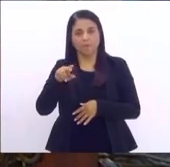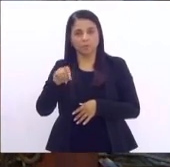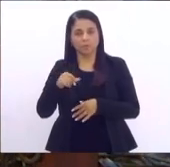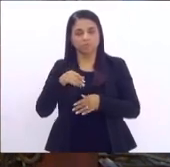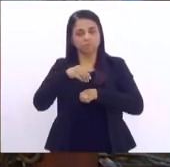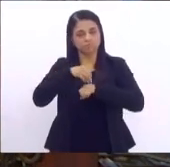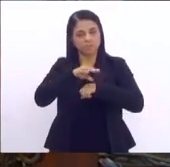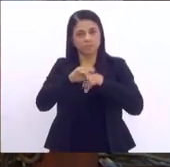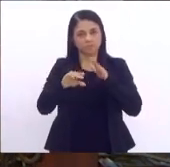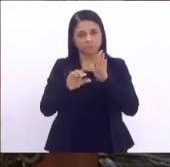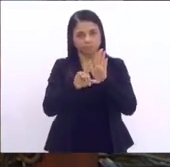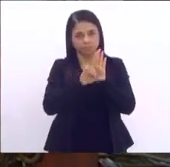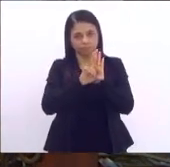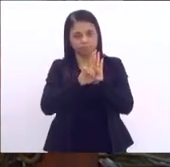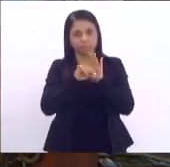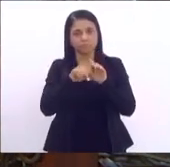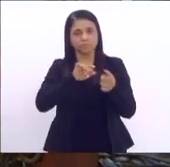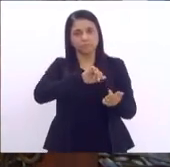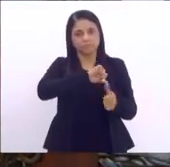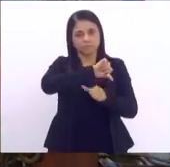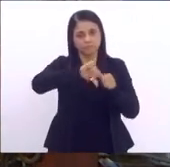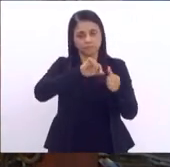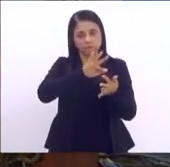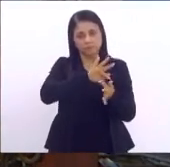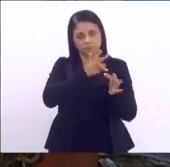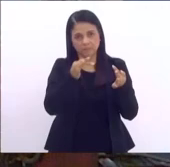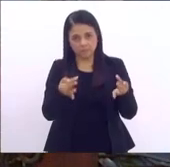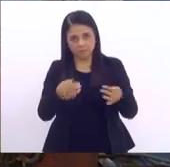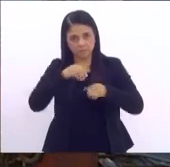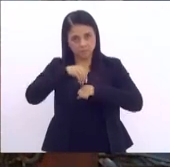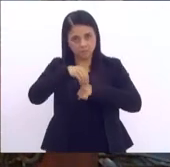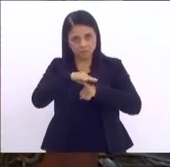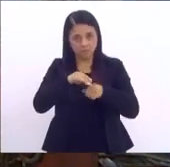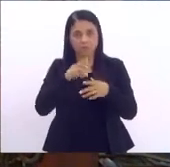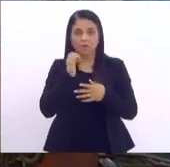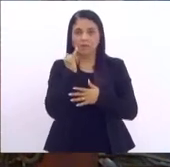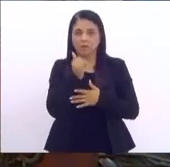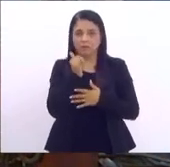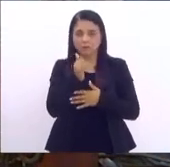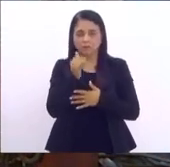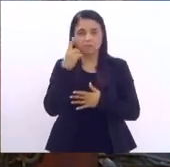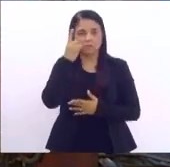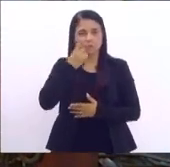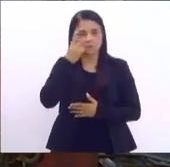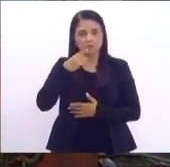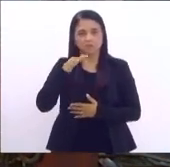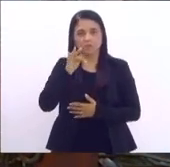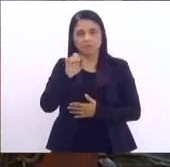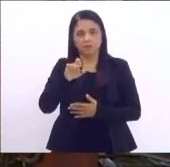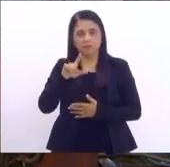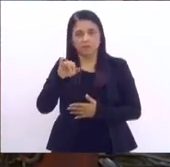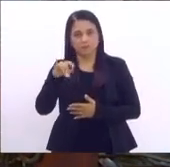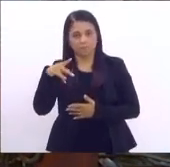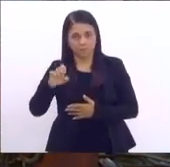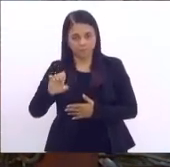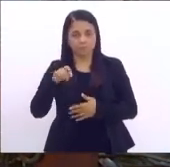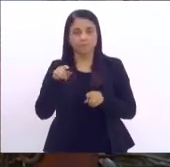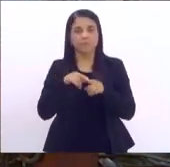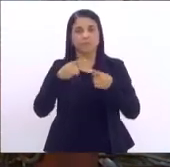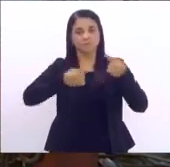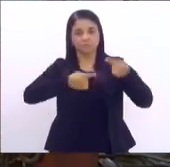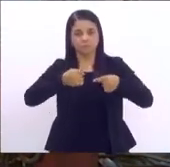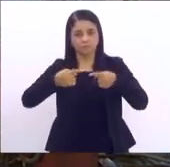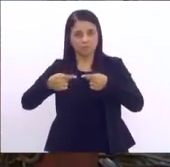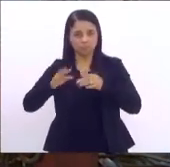Transformação e Indicação Simples, relator deputado Felipe Soares. Em discussão, não havendo quem queira